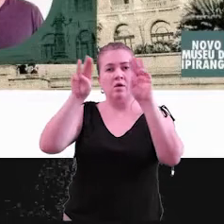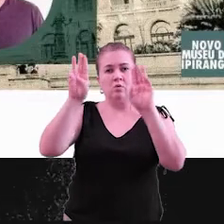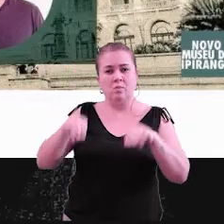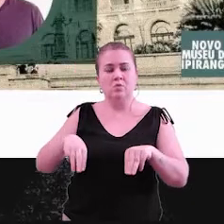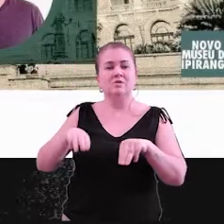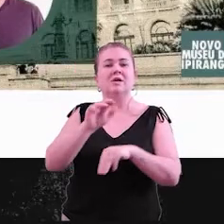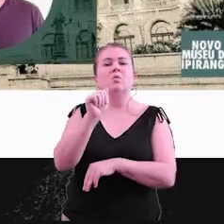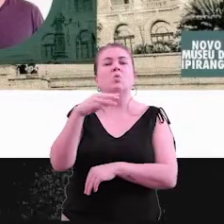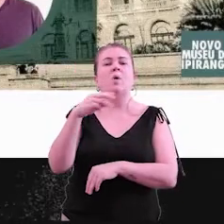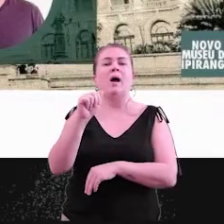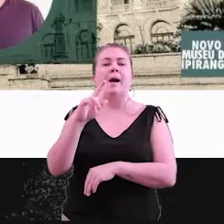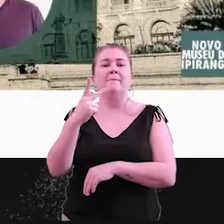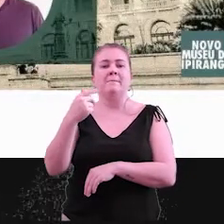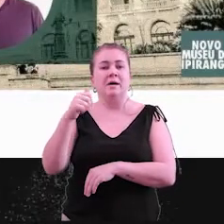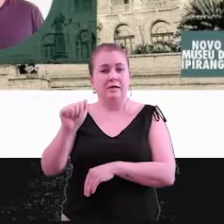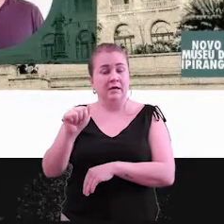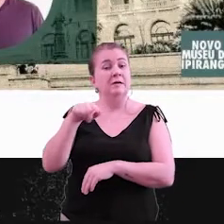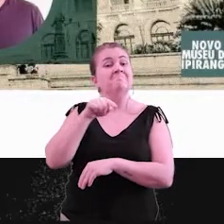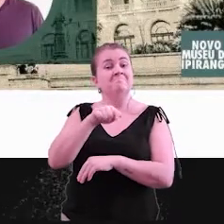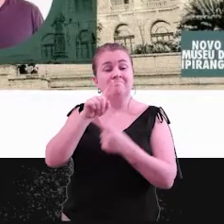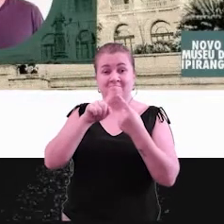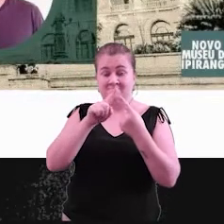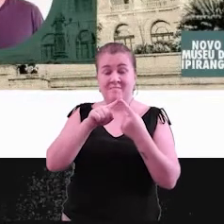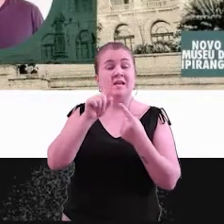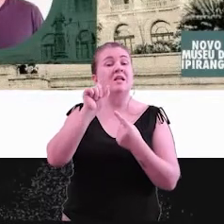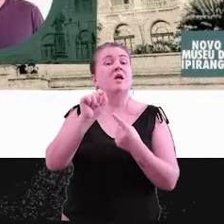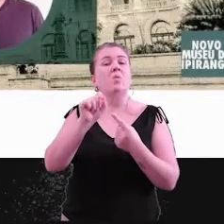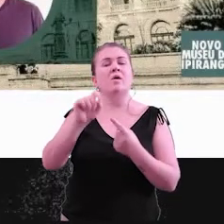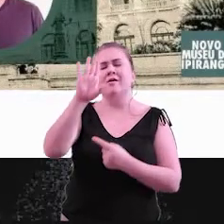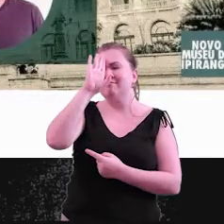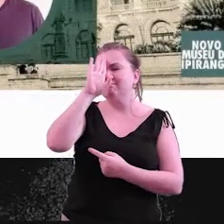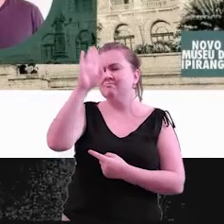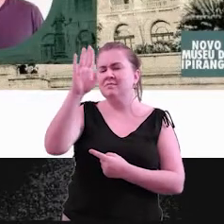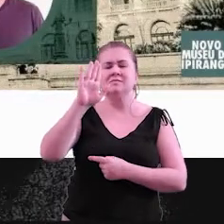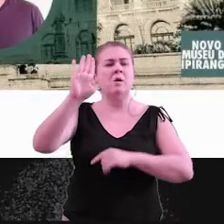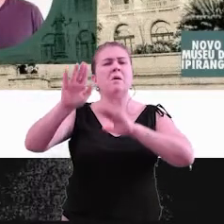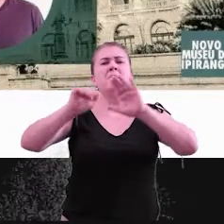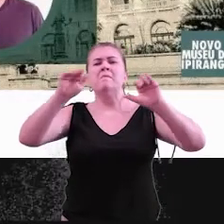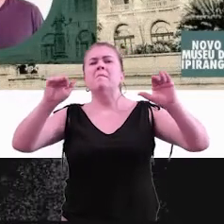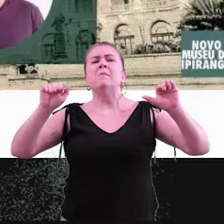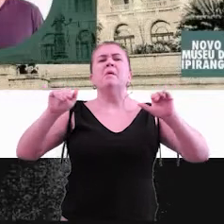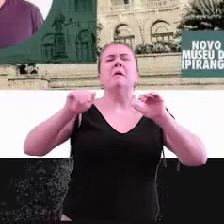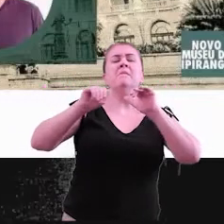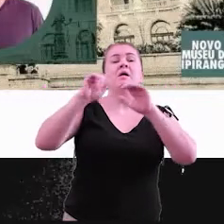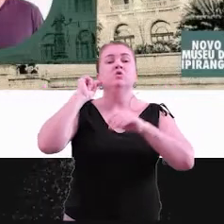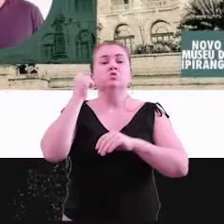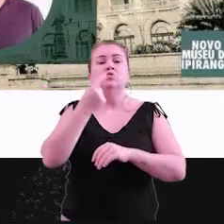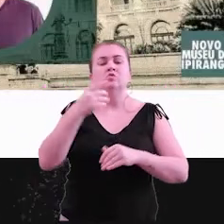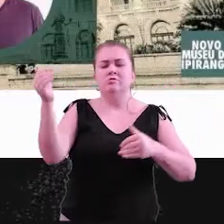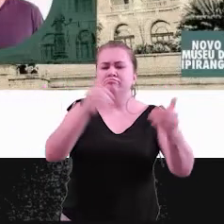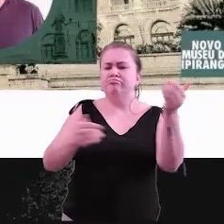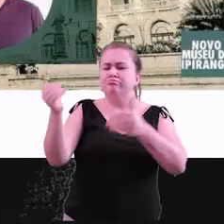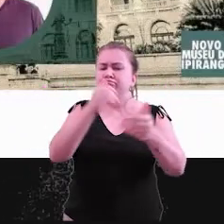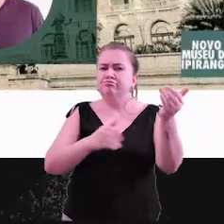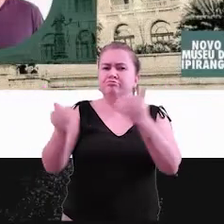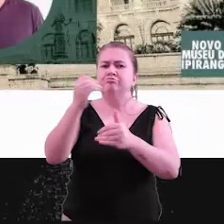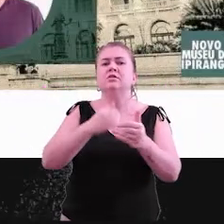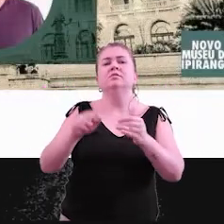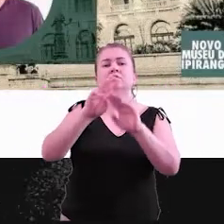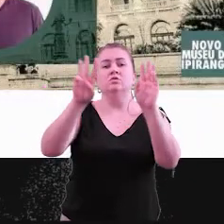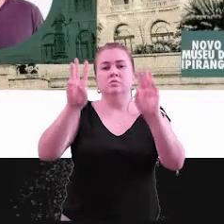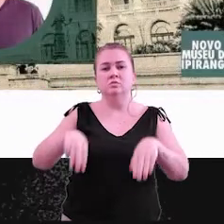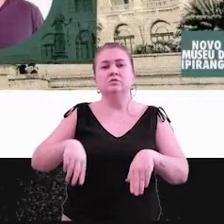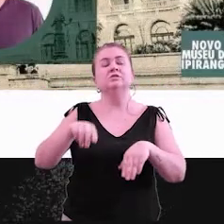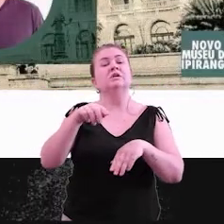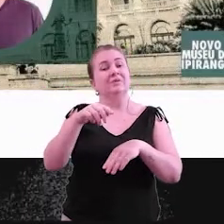surdo do Museu do Amanhã, e ele foi fundamental para trazer o público surdo para dentro do museu. Né? A sua presença lá foi um